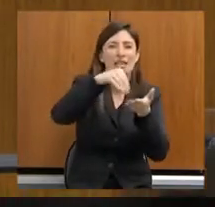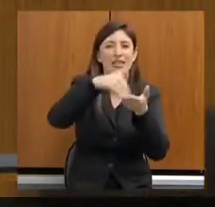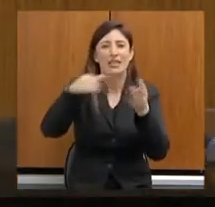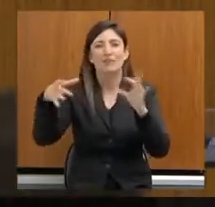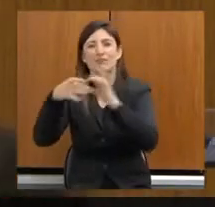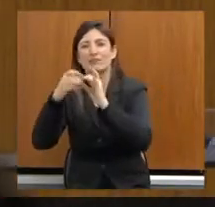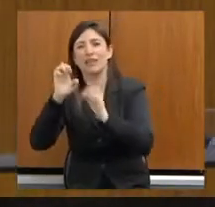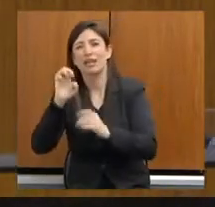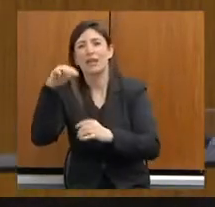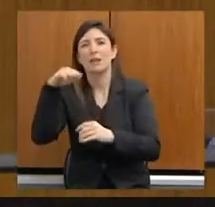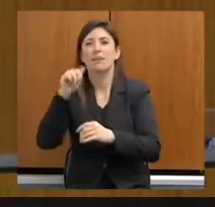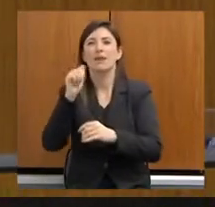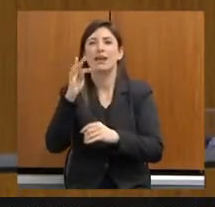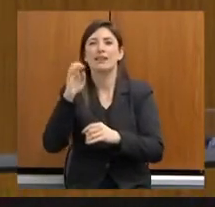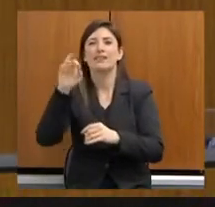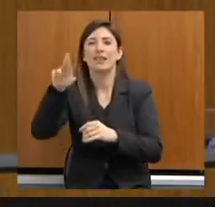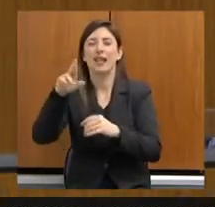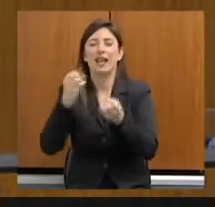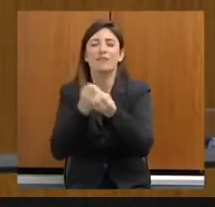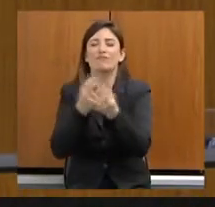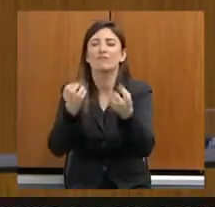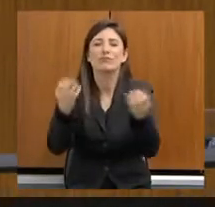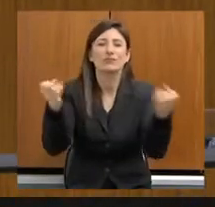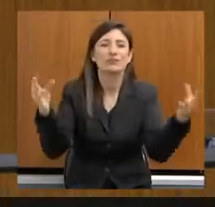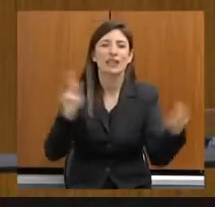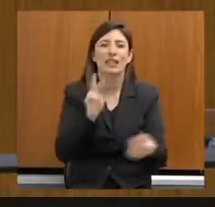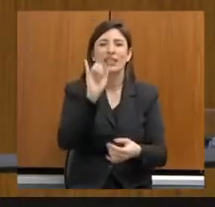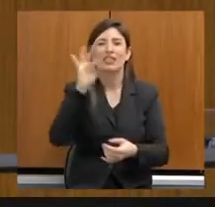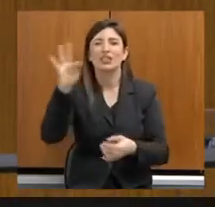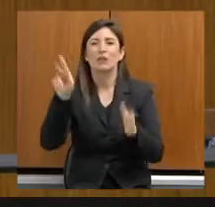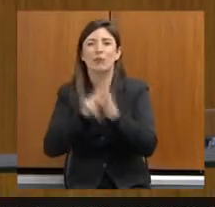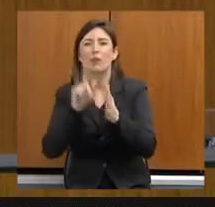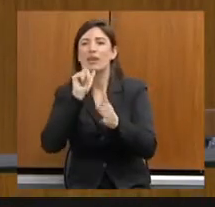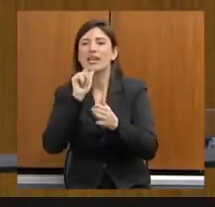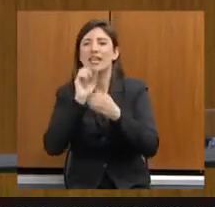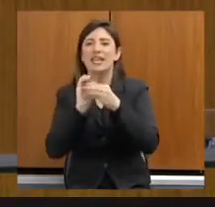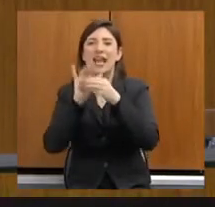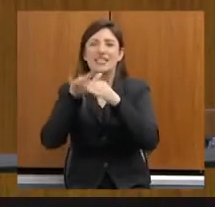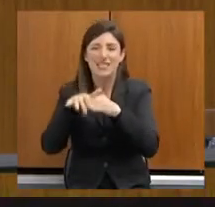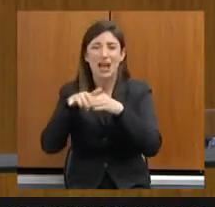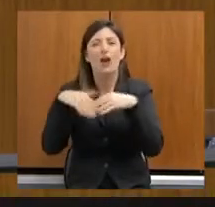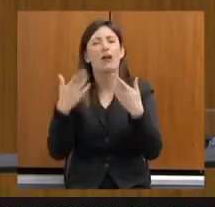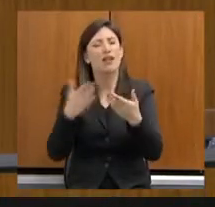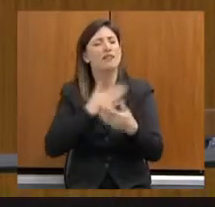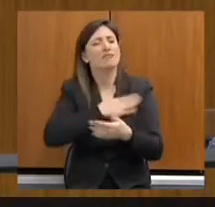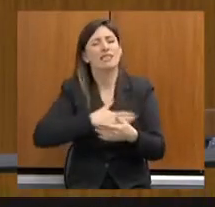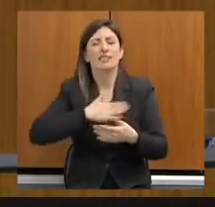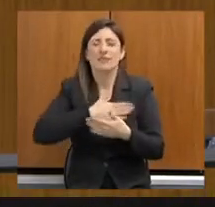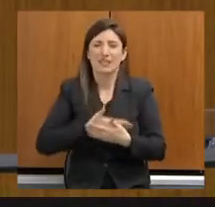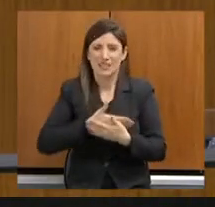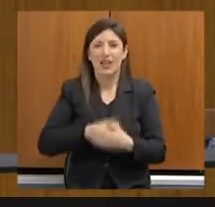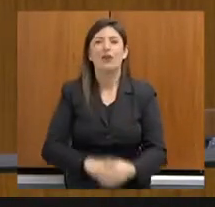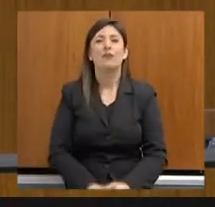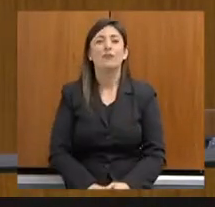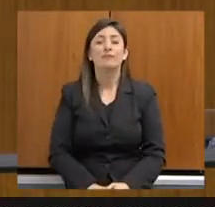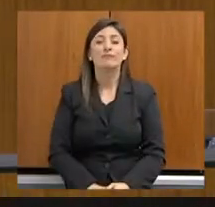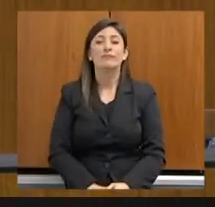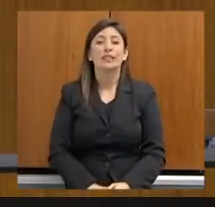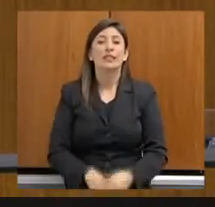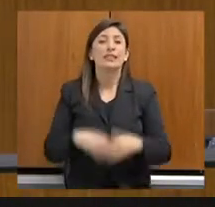dos pequenos kits de irrigação e são uma satisfação imensa Esse ato da Air não só o